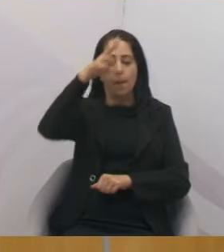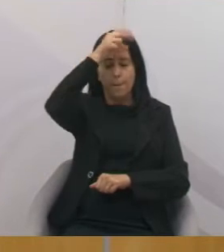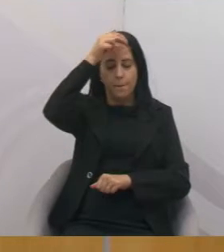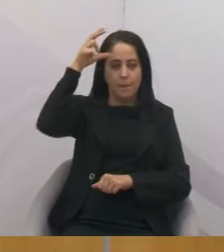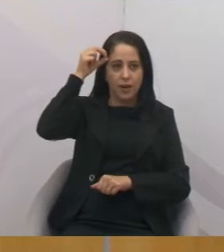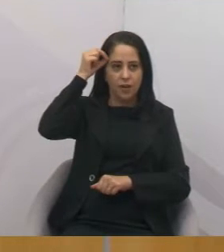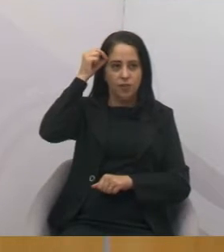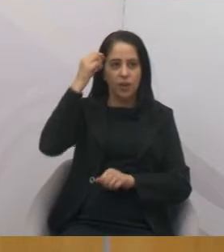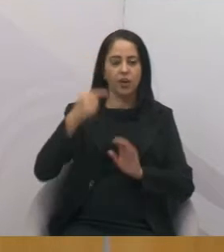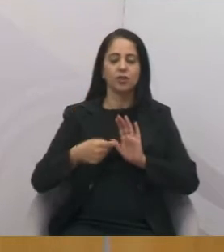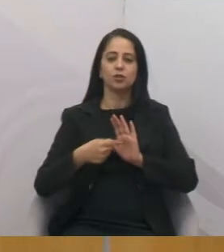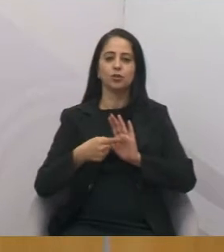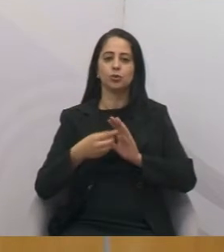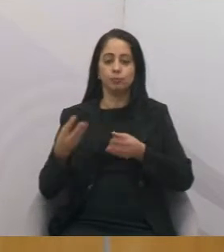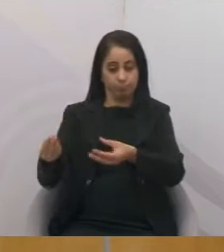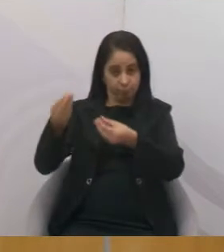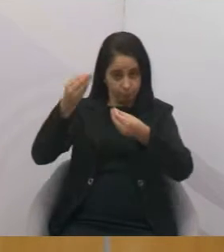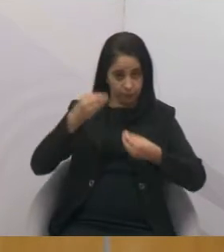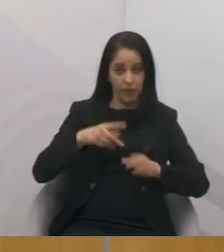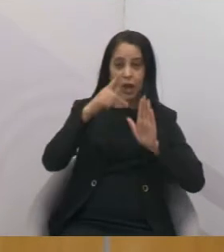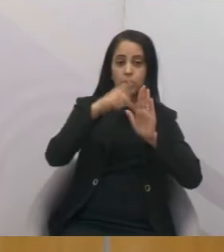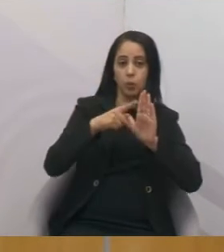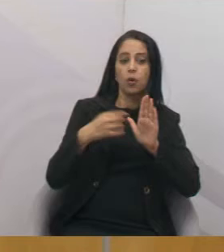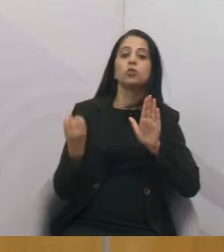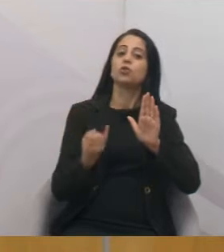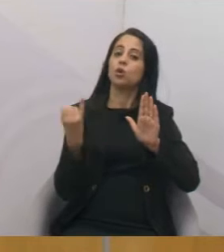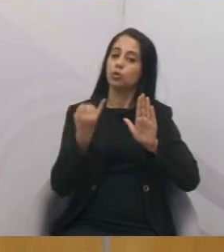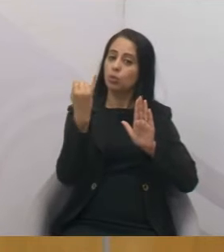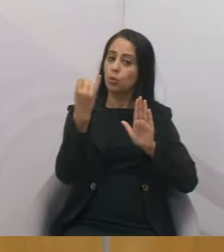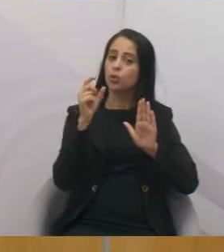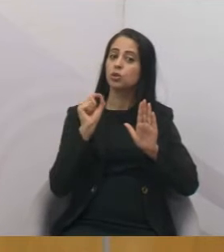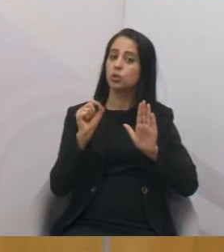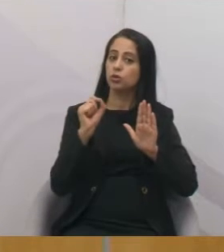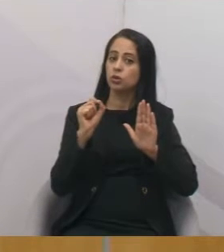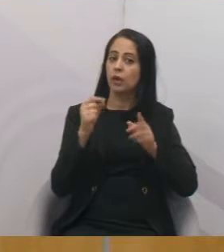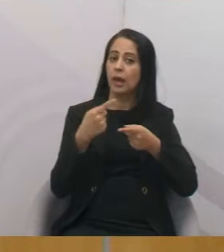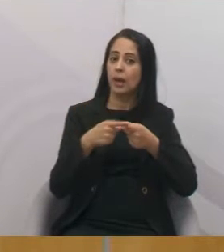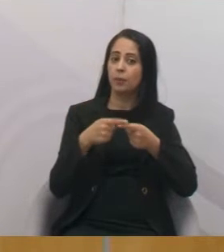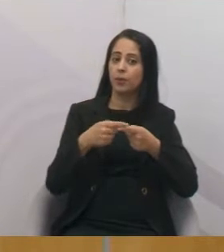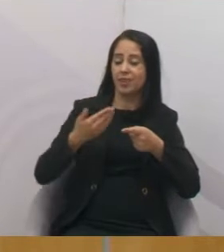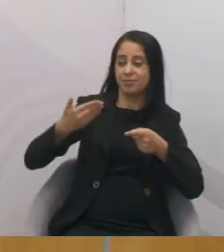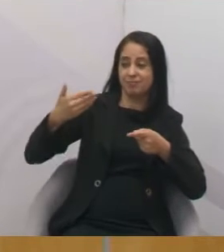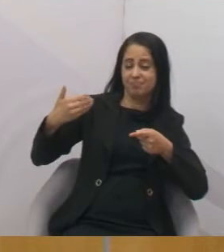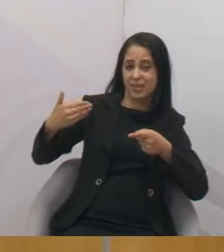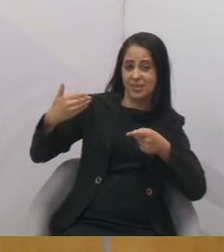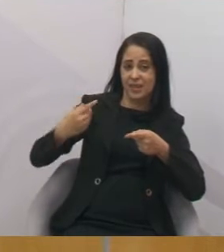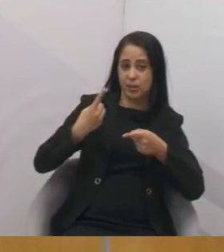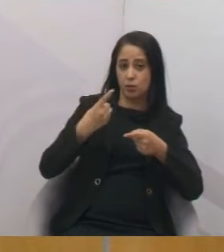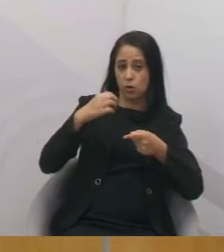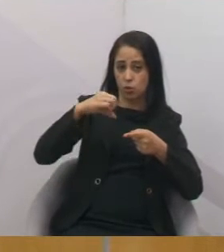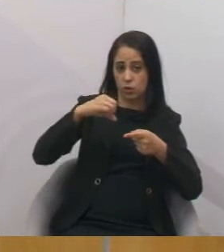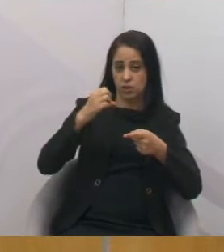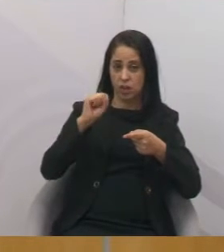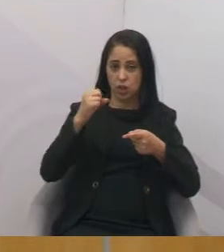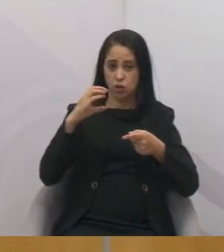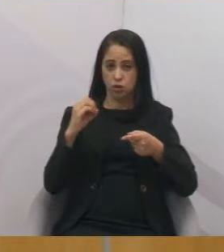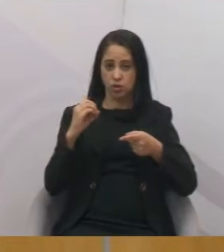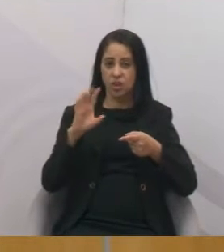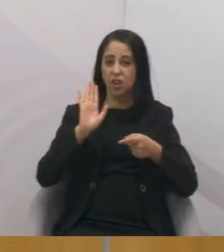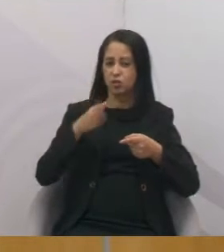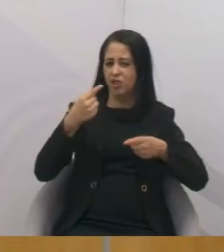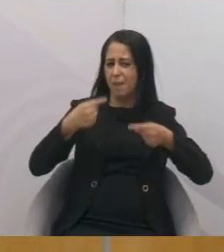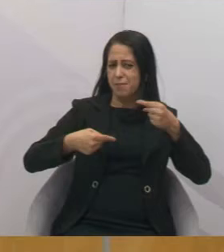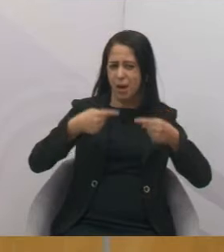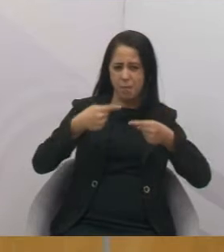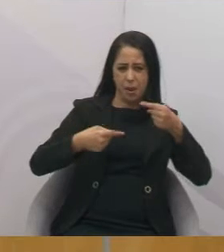fazendo justiça, um projeto de suma importância que desde o início da década de 80 já se discutiu o